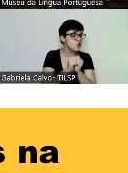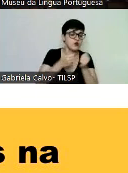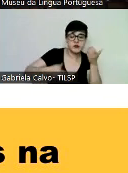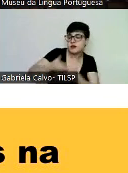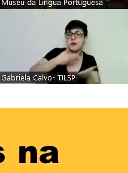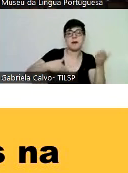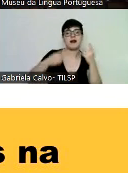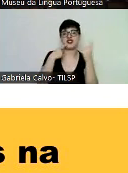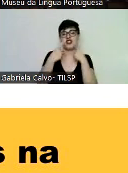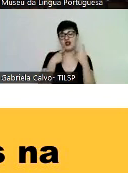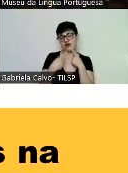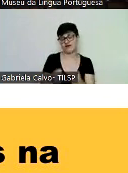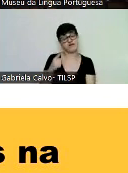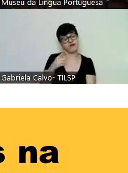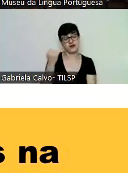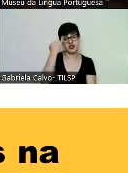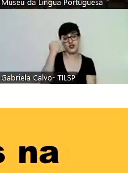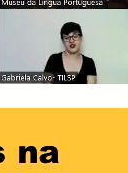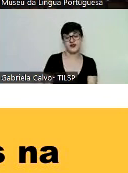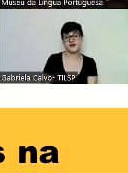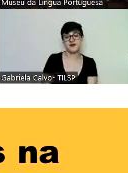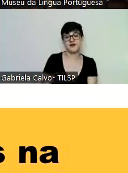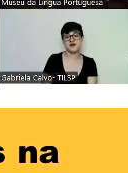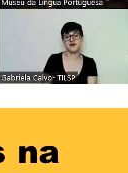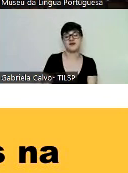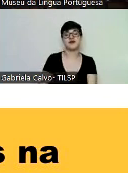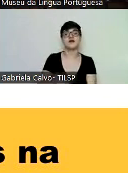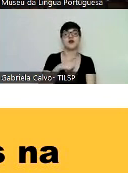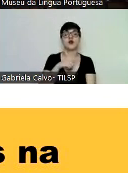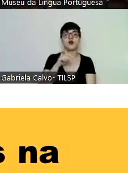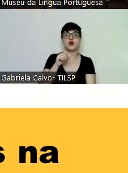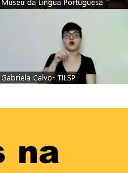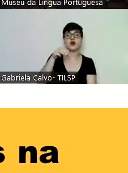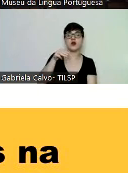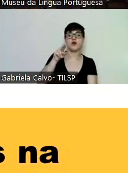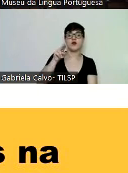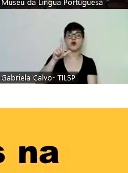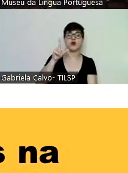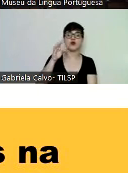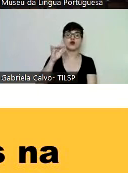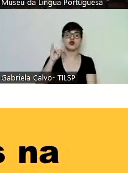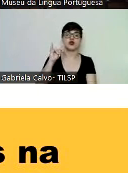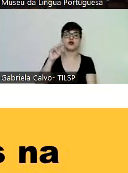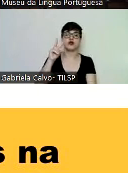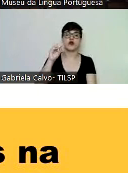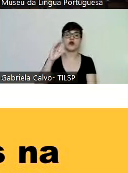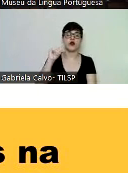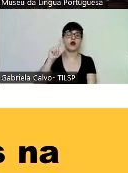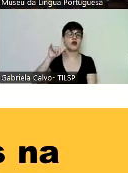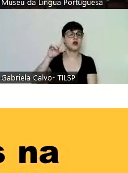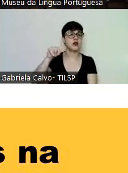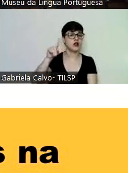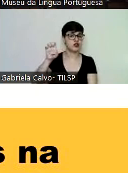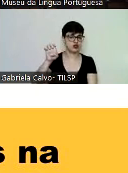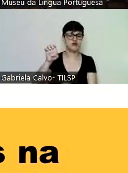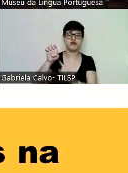né Isso é bem importante multi vocalidade que é sempre um desafio né então você garantir múltiplas